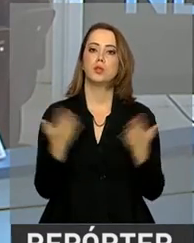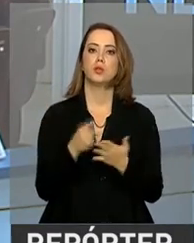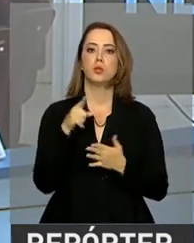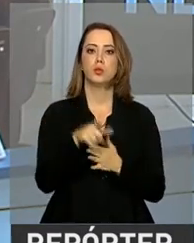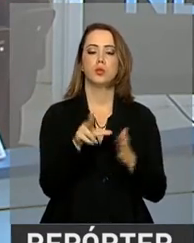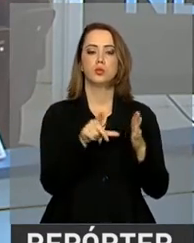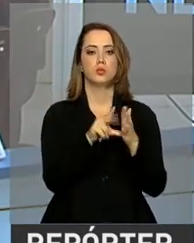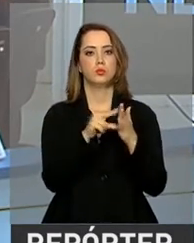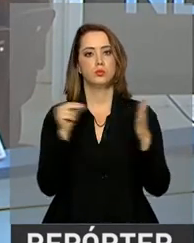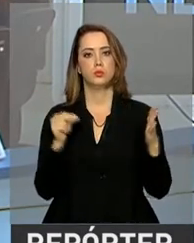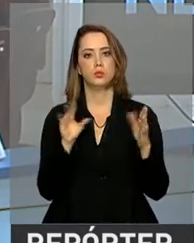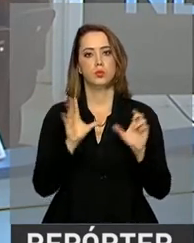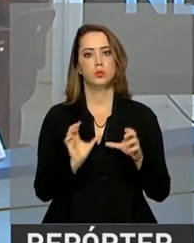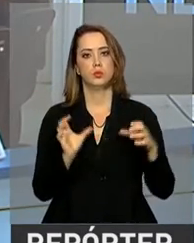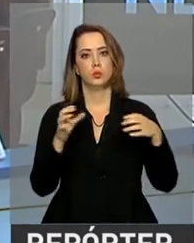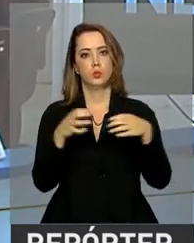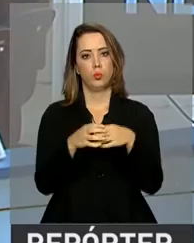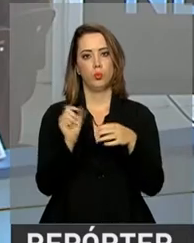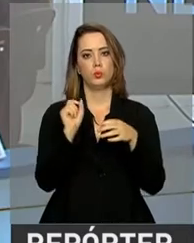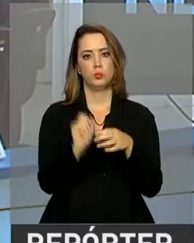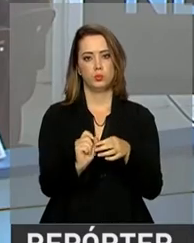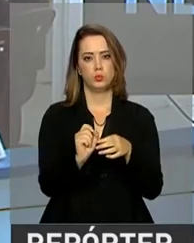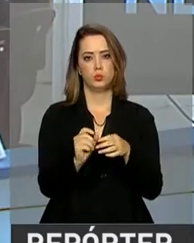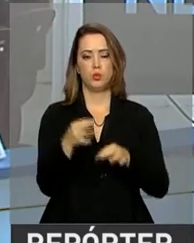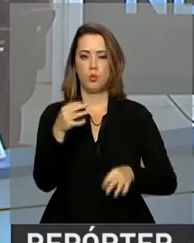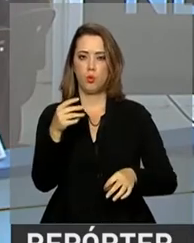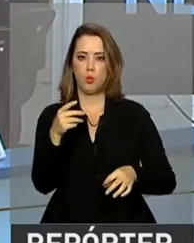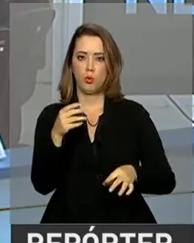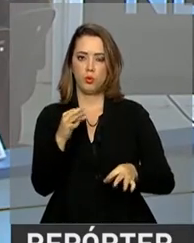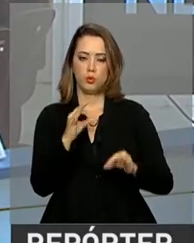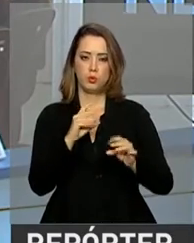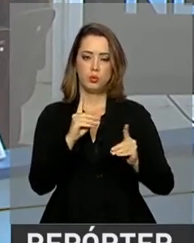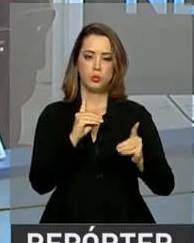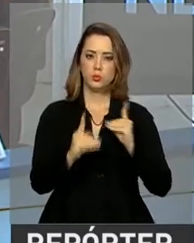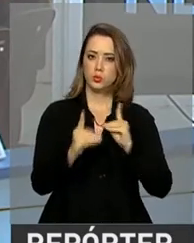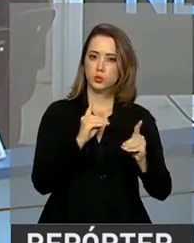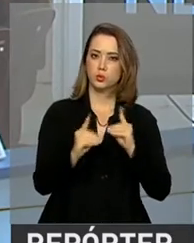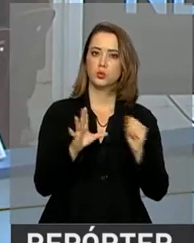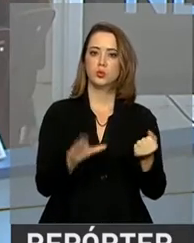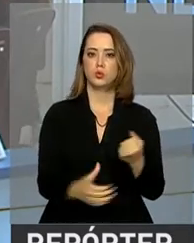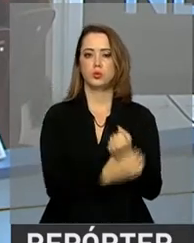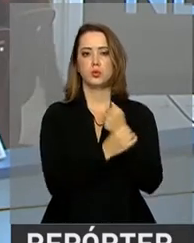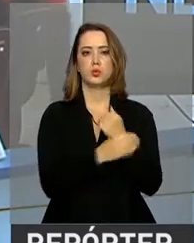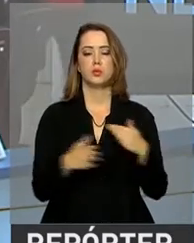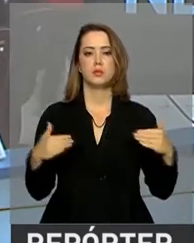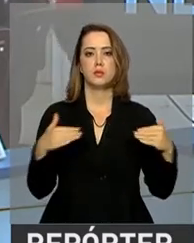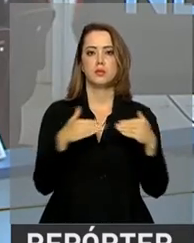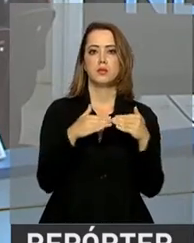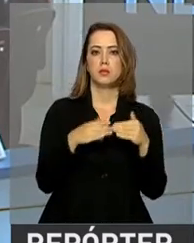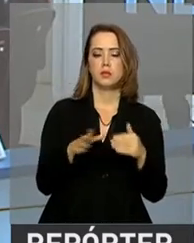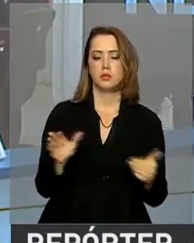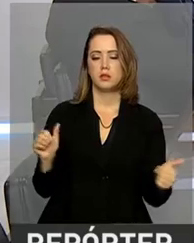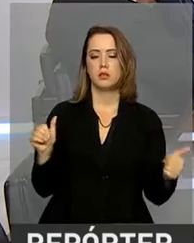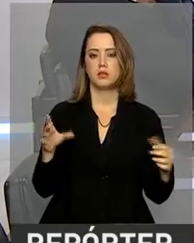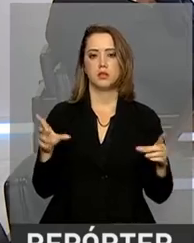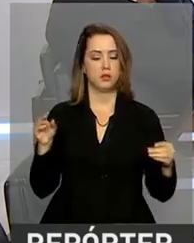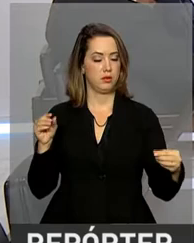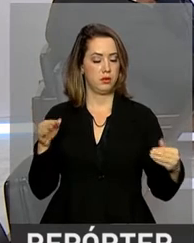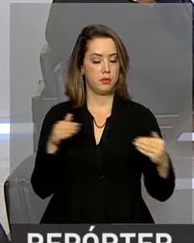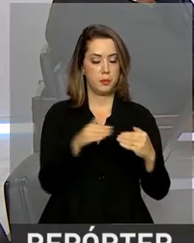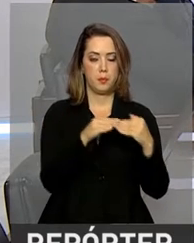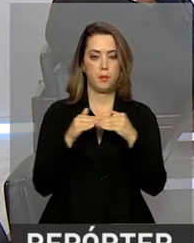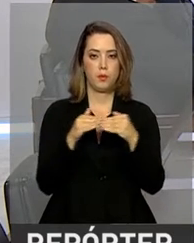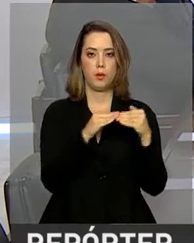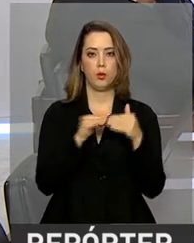Planalto, o chamado Núcleo Institucional do Governo discutiu desde segurança nas Olimpíadas a acordos de leniência. O